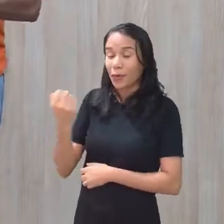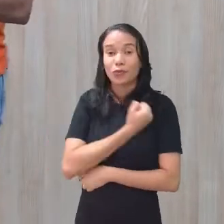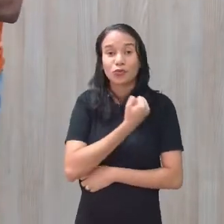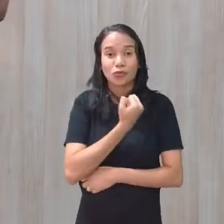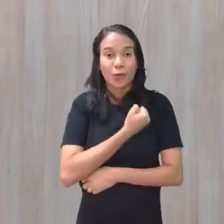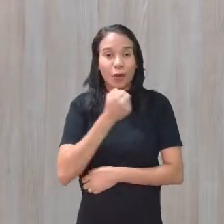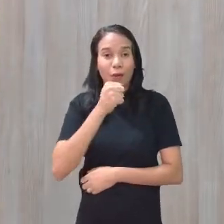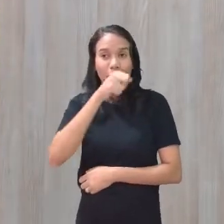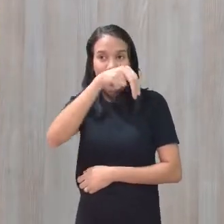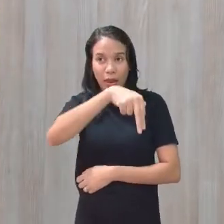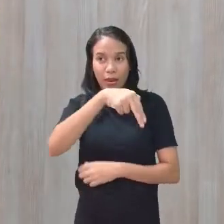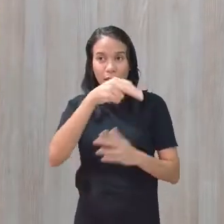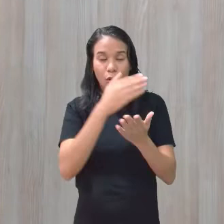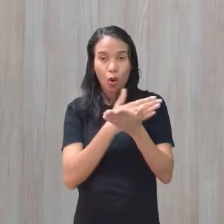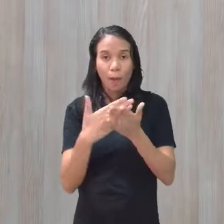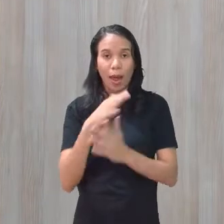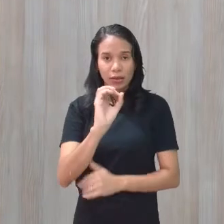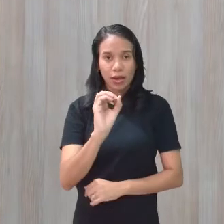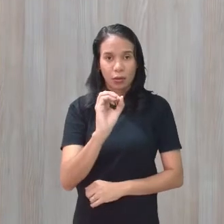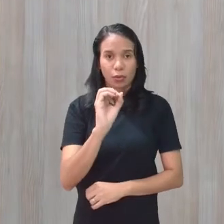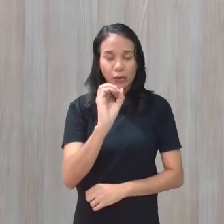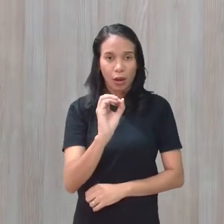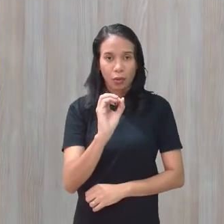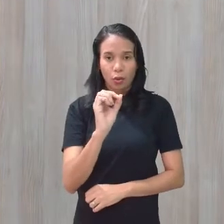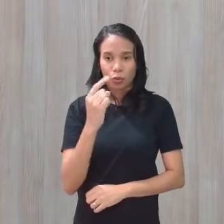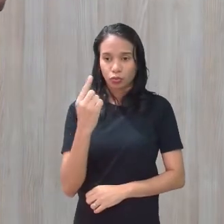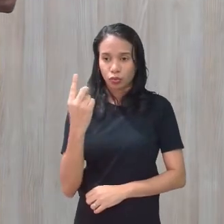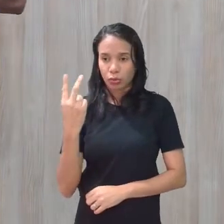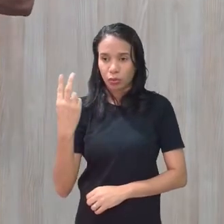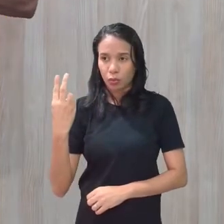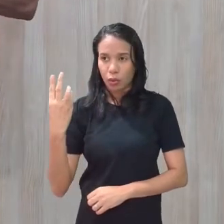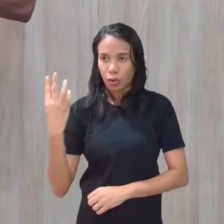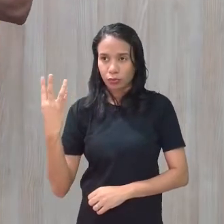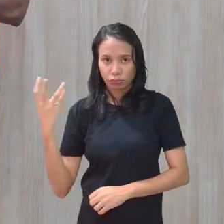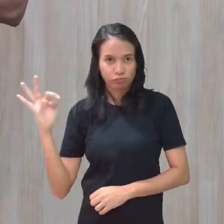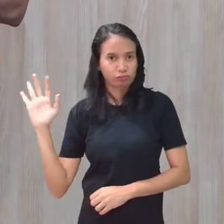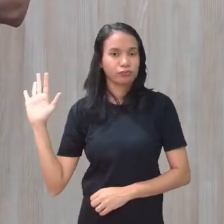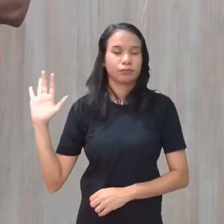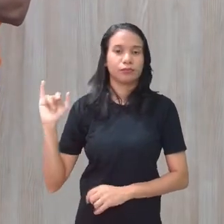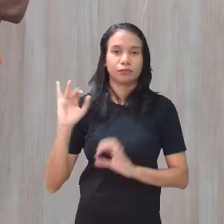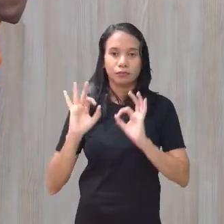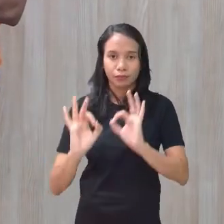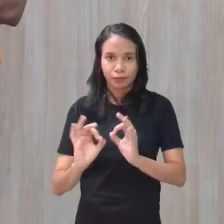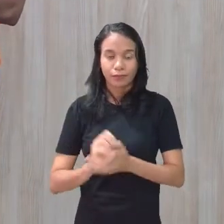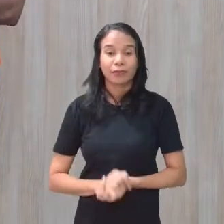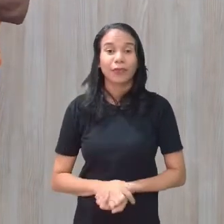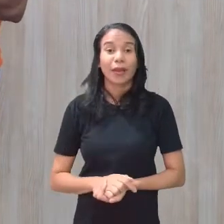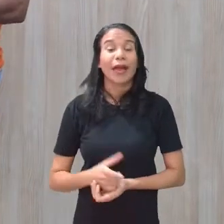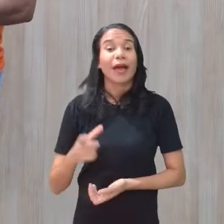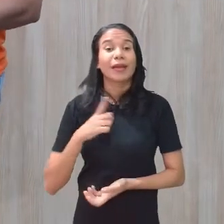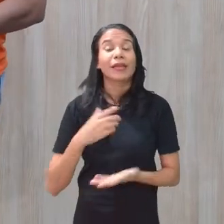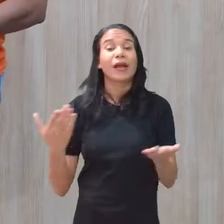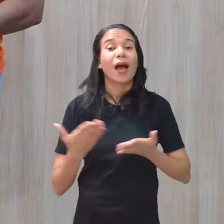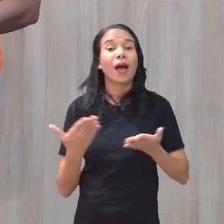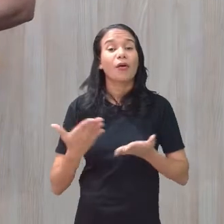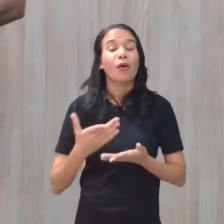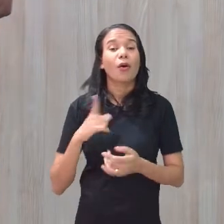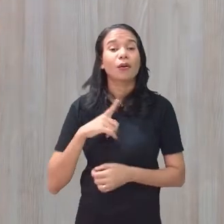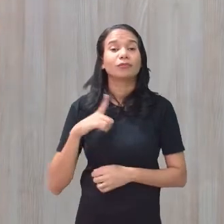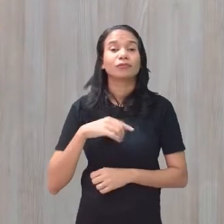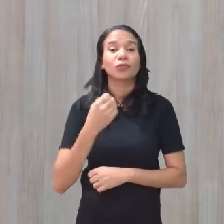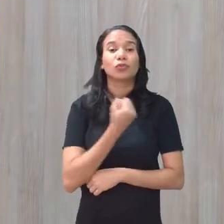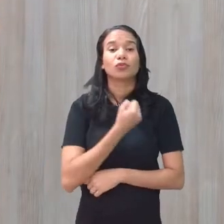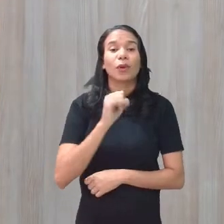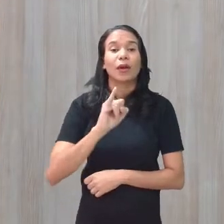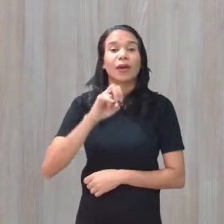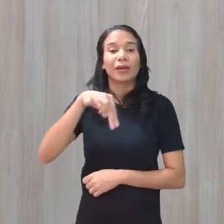naturais, ele começa daqui, ó, do 0, do 1, do 2, do 3 e assim por diante, tá? E agora, com a ideia